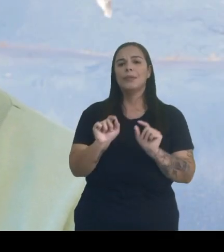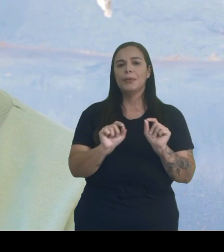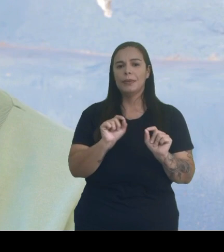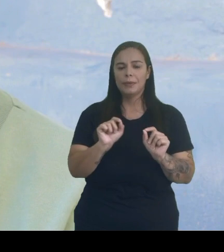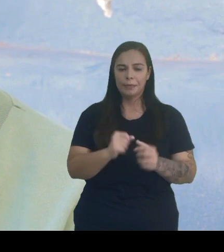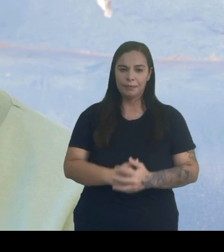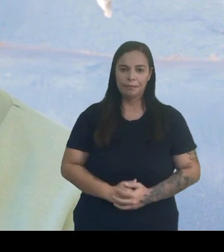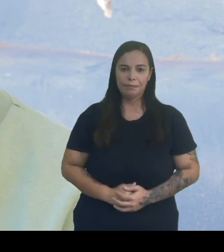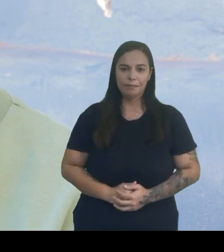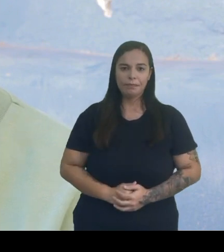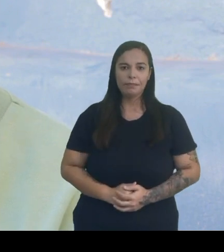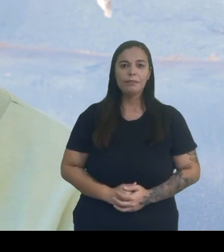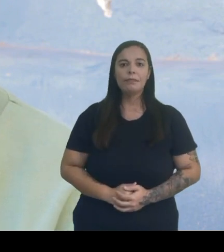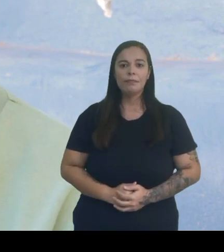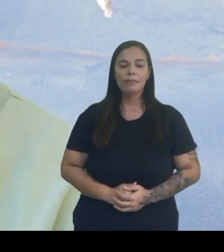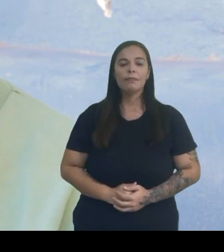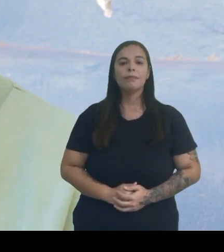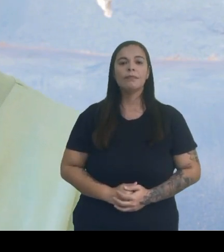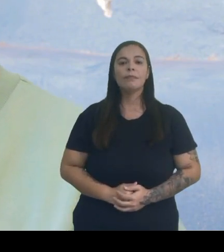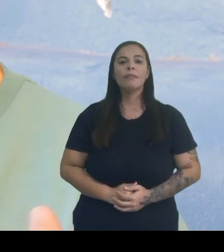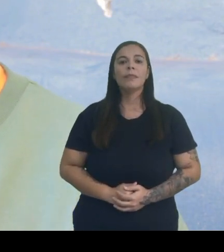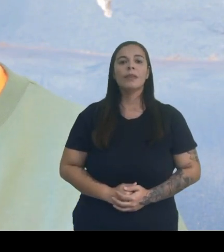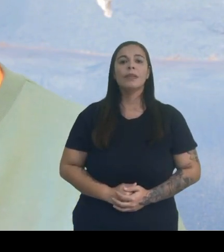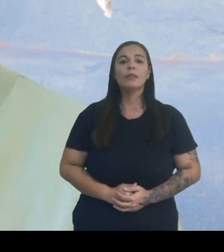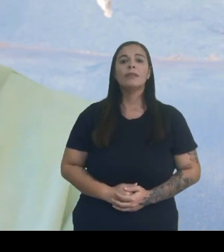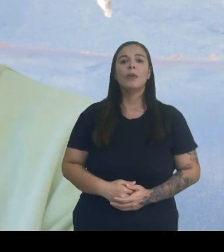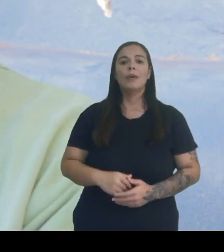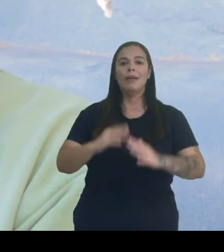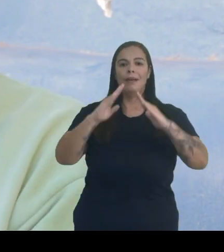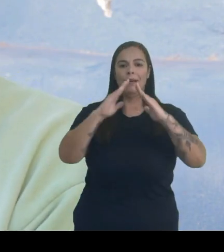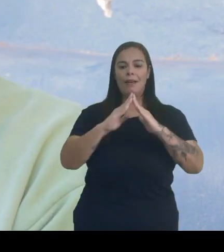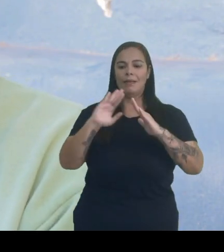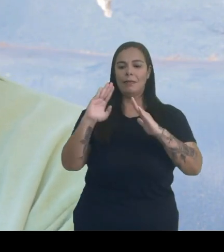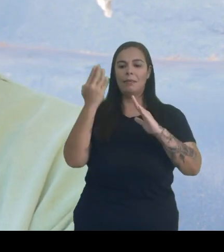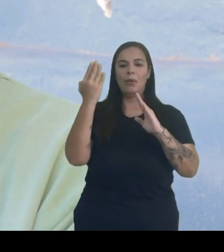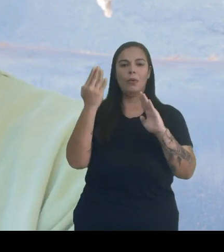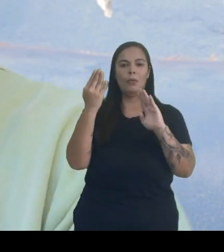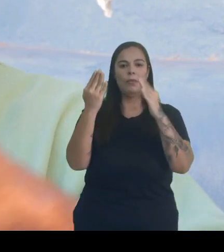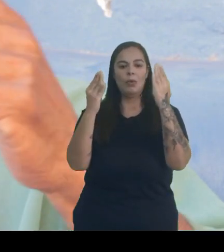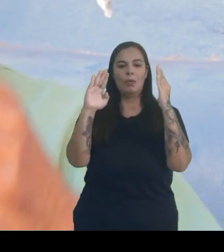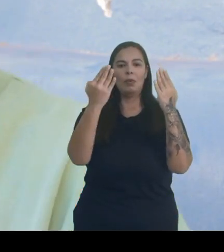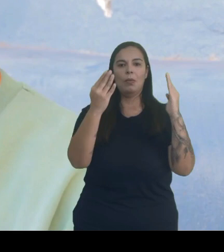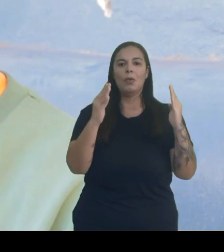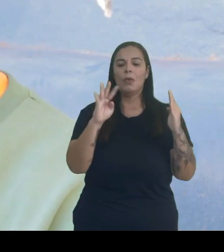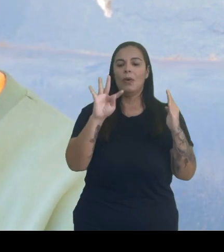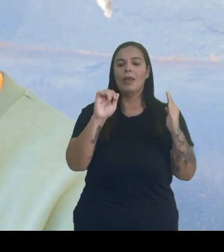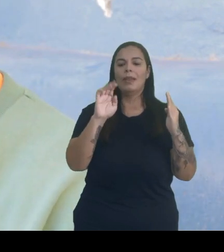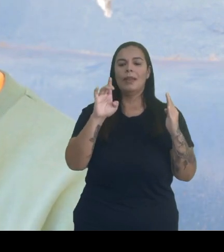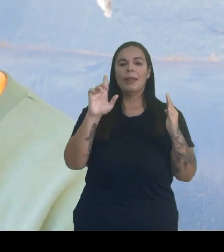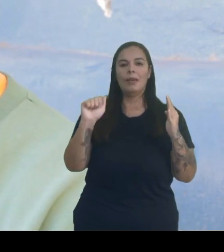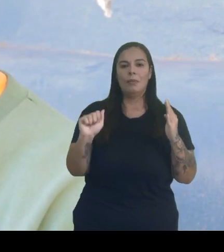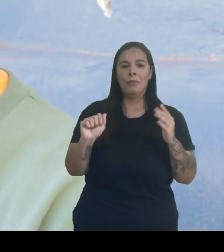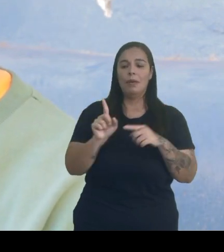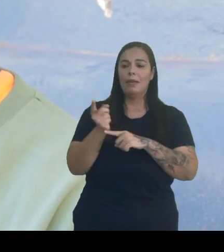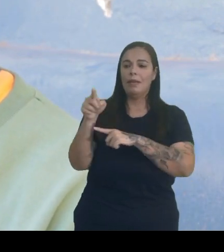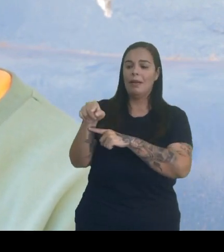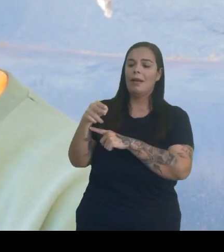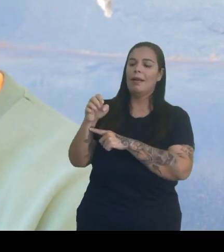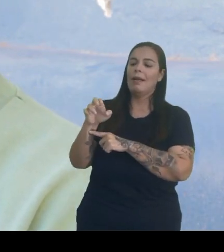acontece? Acontece o quê? Era barracos de tauba. Lá era